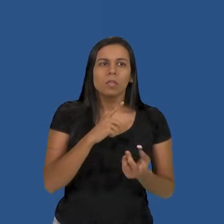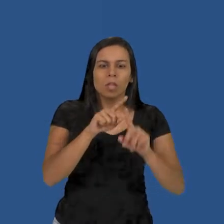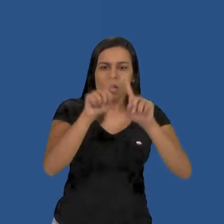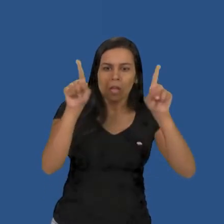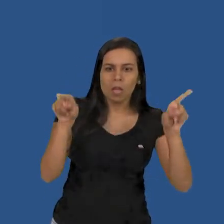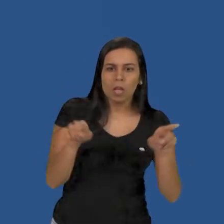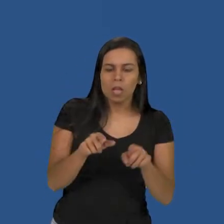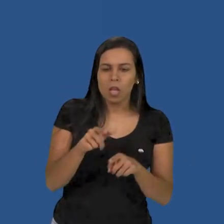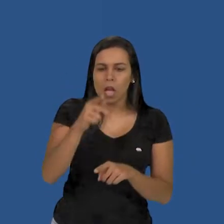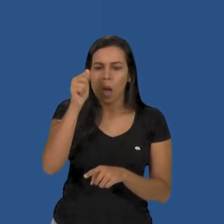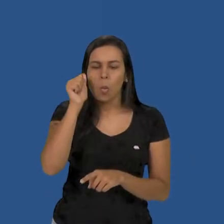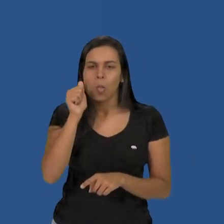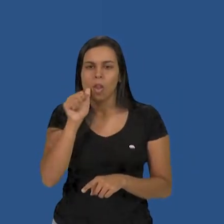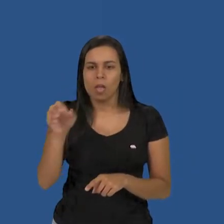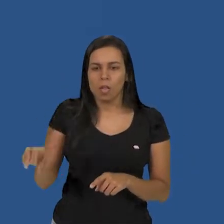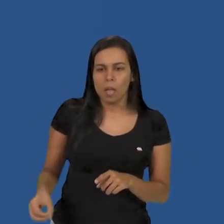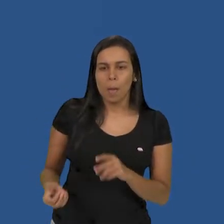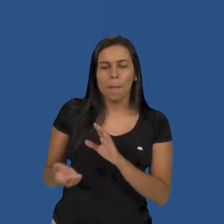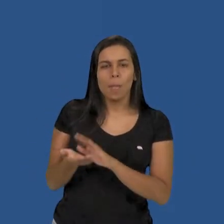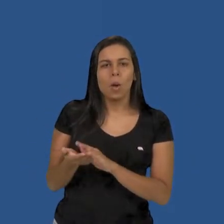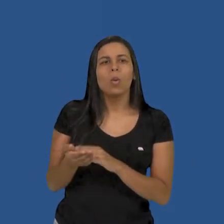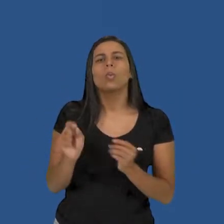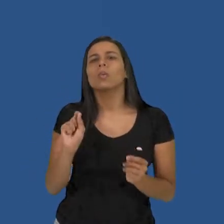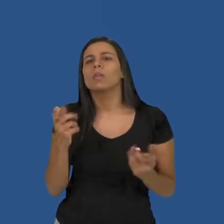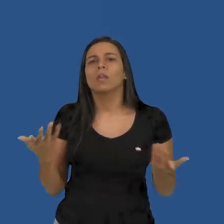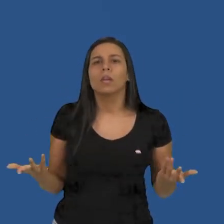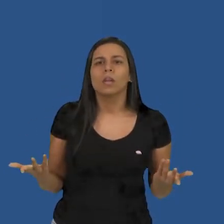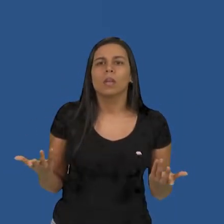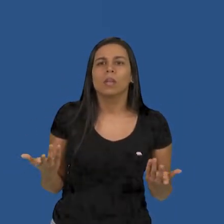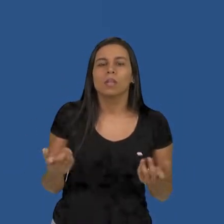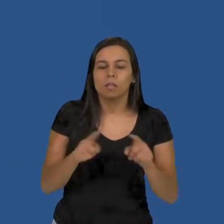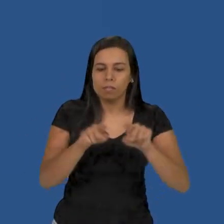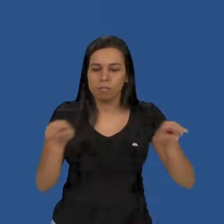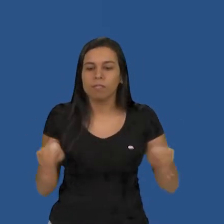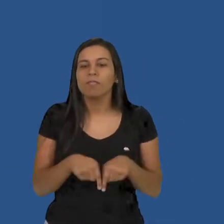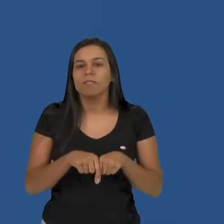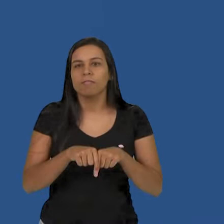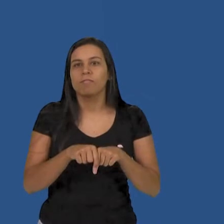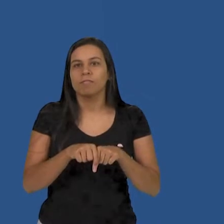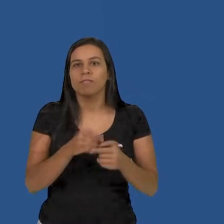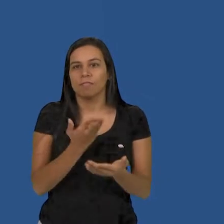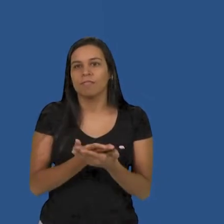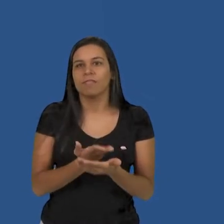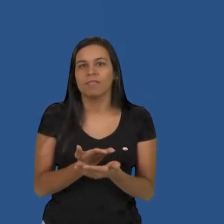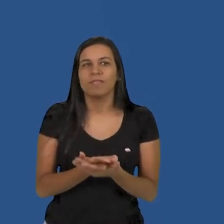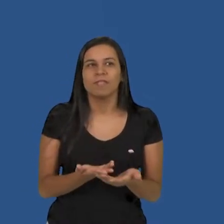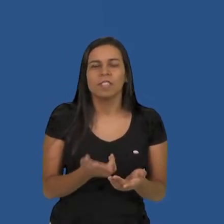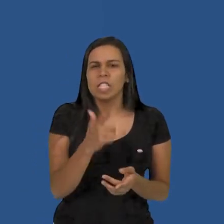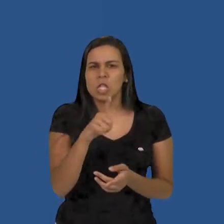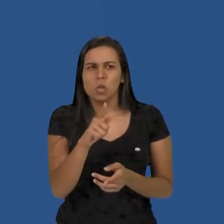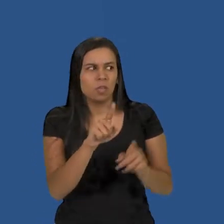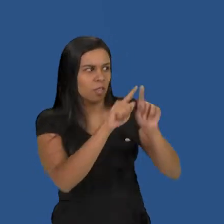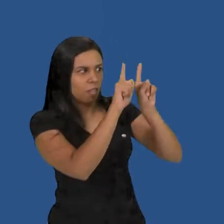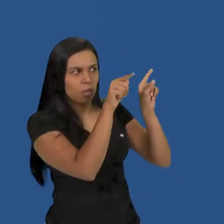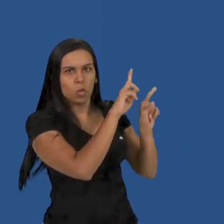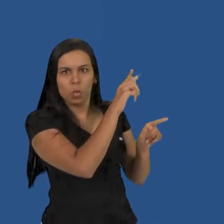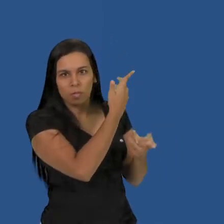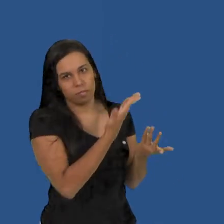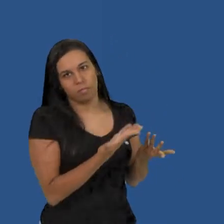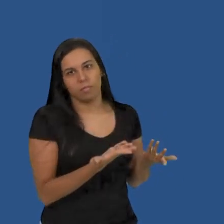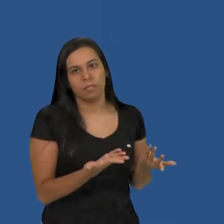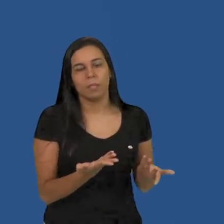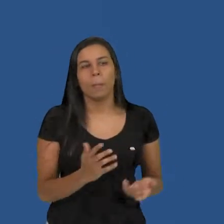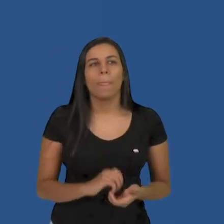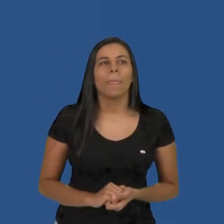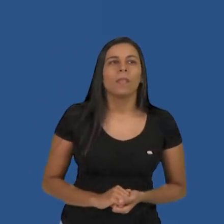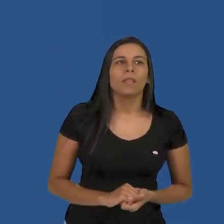pessoa sugere a gente que elas estão numa sala de aula. Isso não é dito, não tem escrito aqui em cima, in the classroom, na sala de aula. Não, está dito